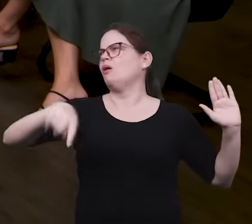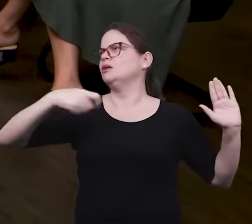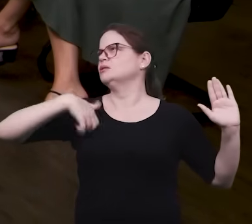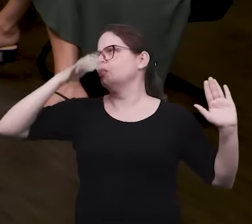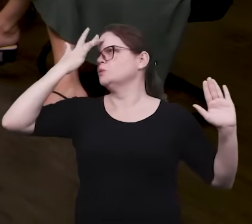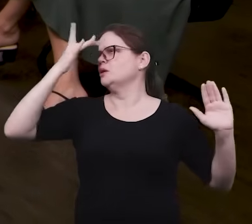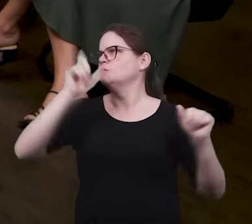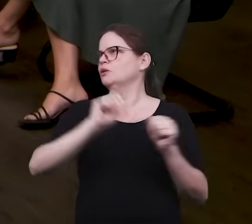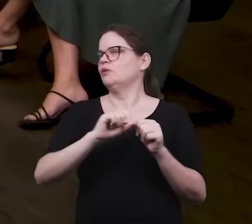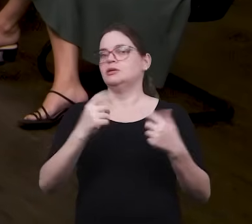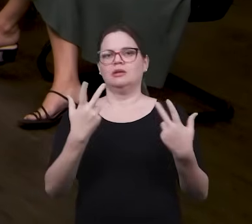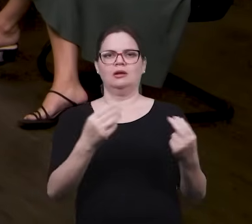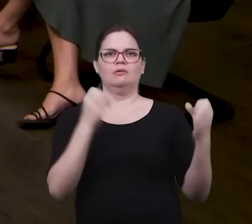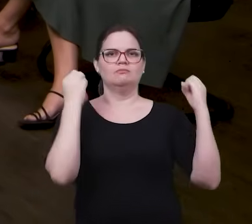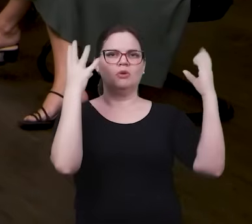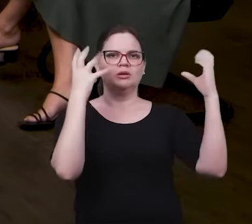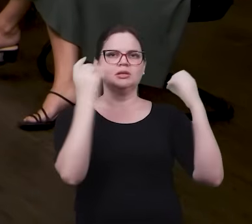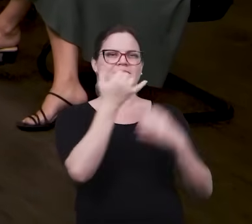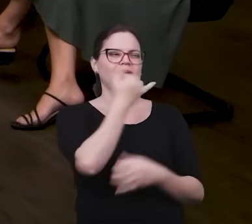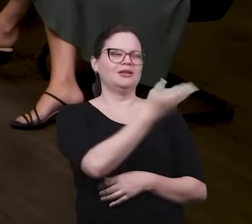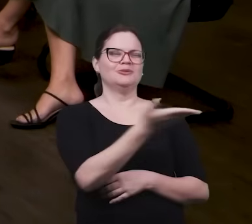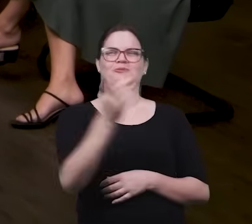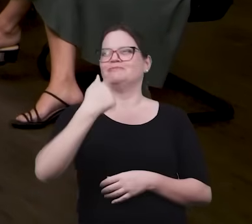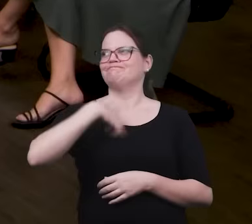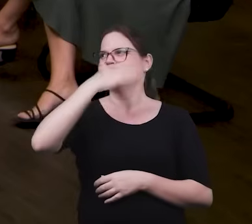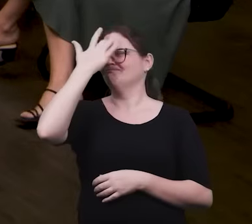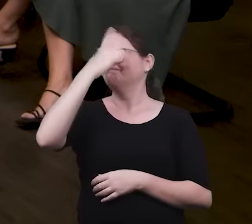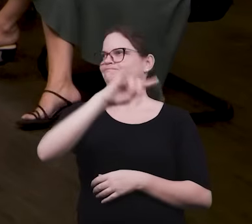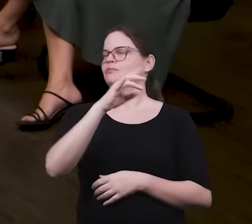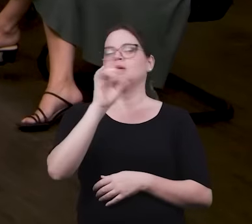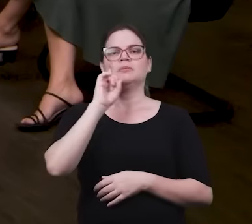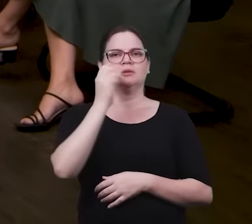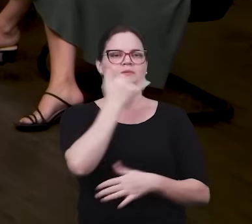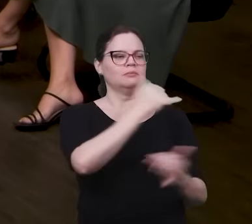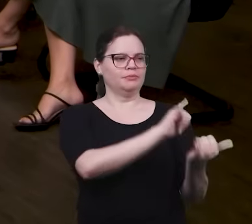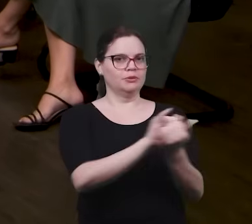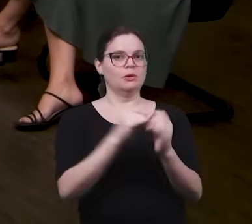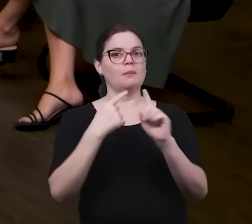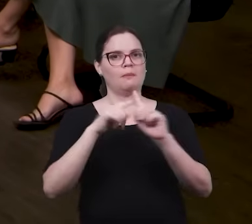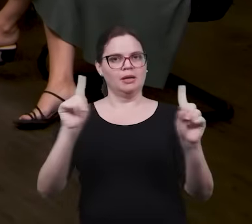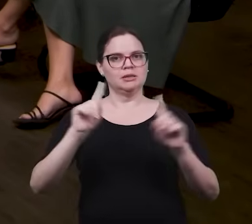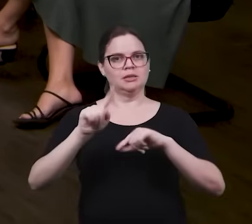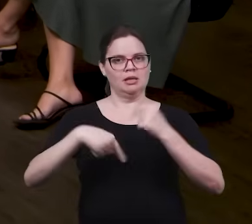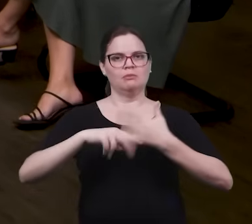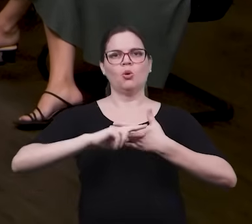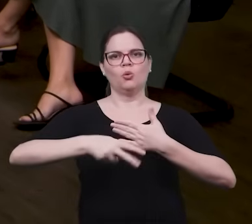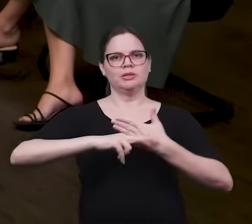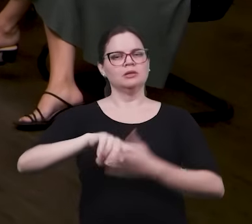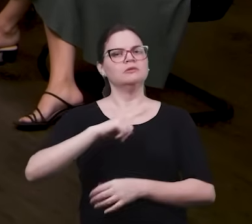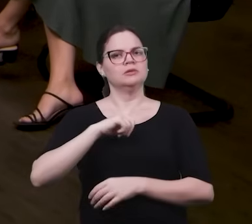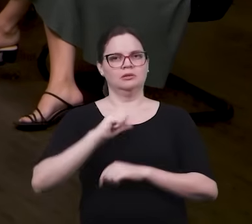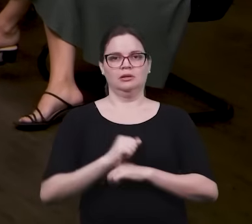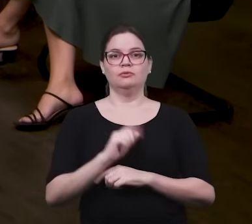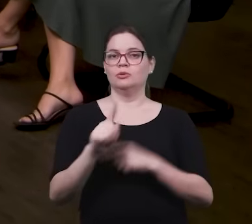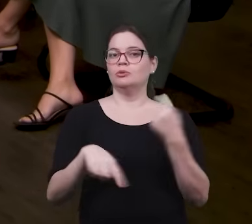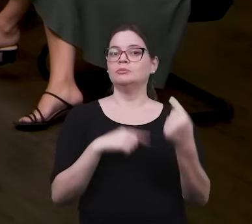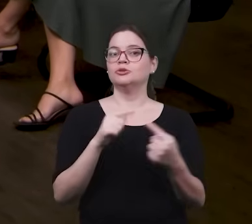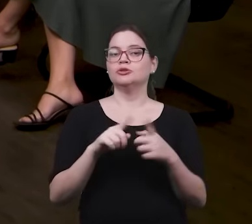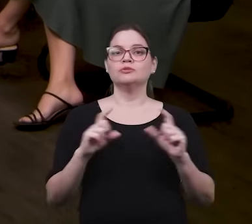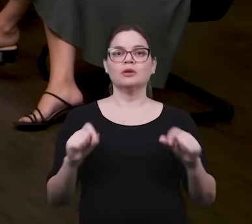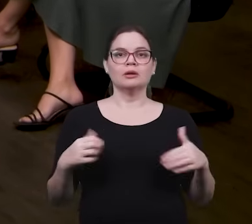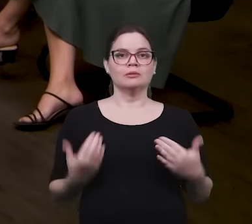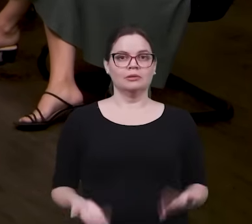fazem. E Deus perdoou. Mas aquilo trouxe consequências. Então o objetivo era o